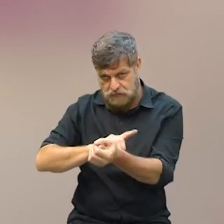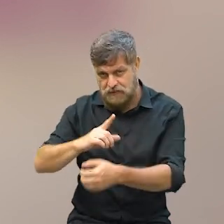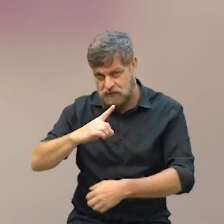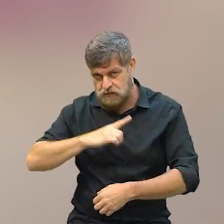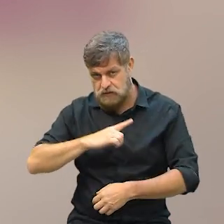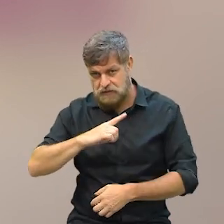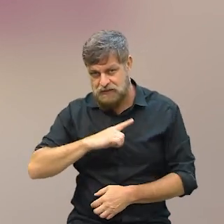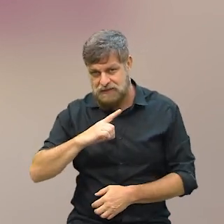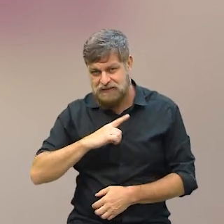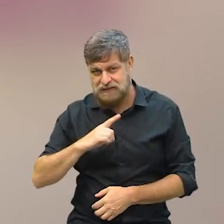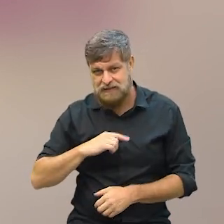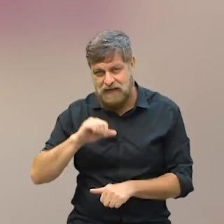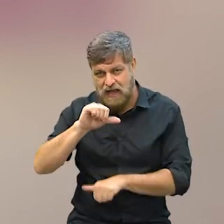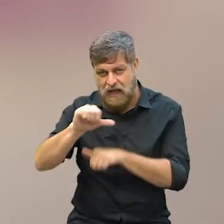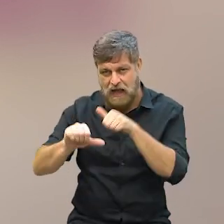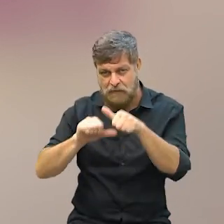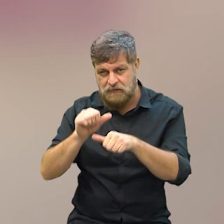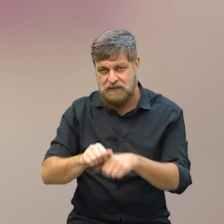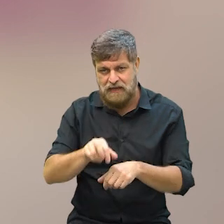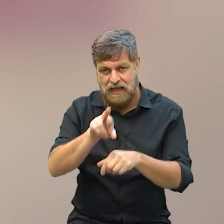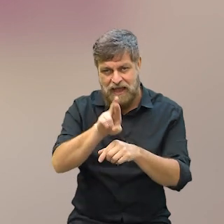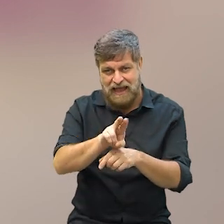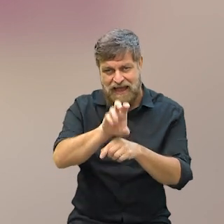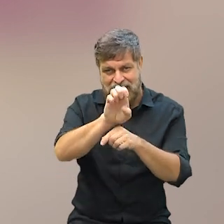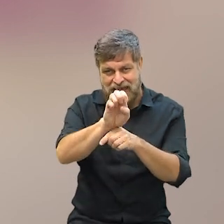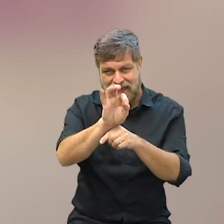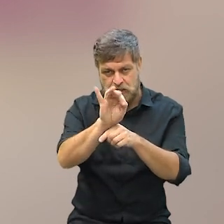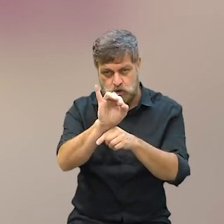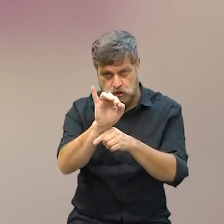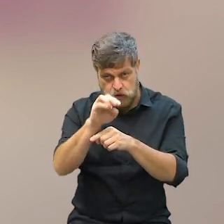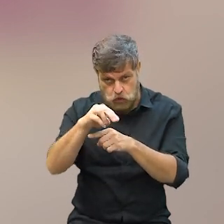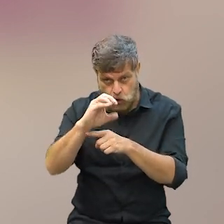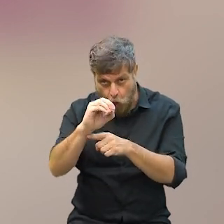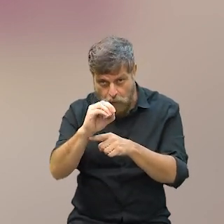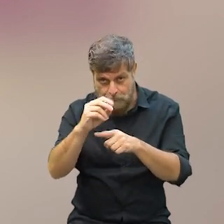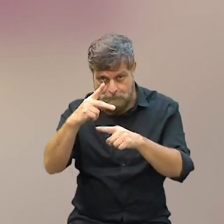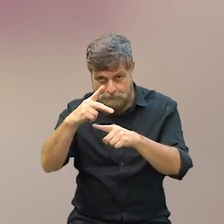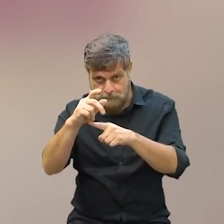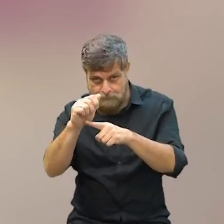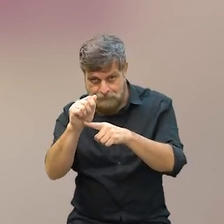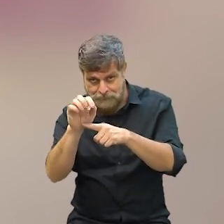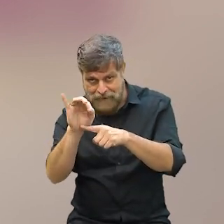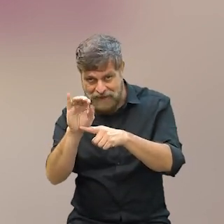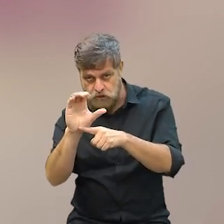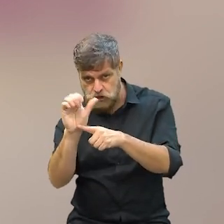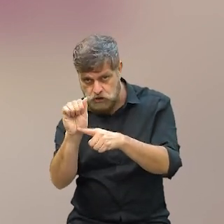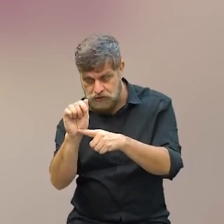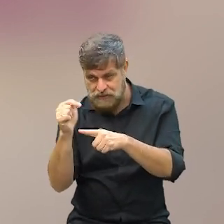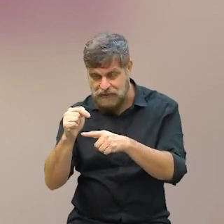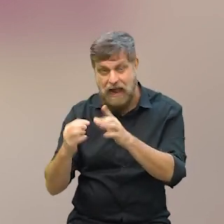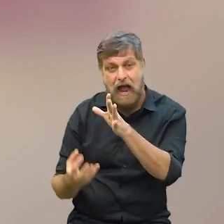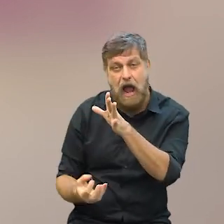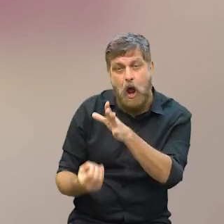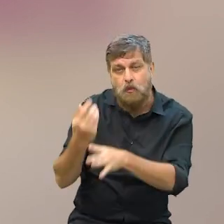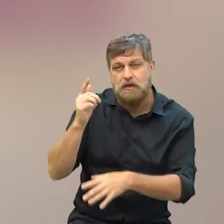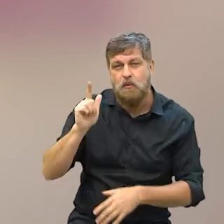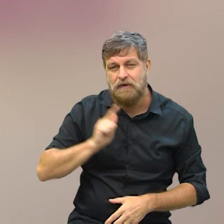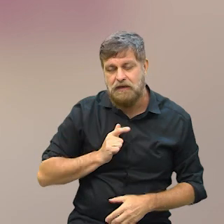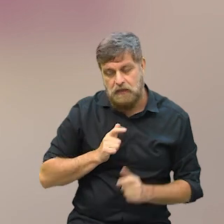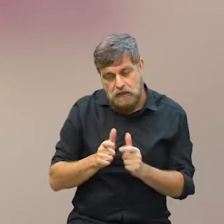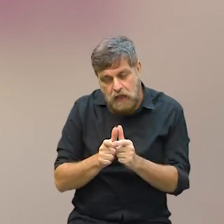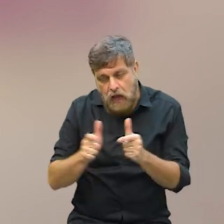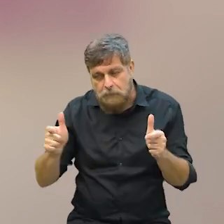você tem alterações que chama retinopatia diabética. E essa retinopatia diabética, ela ocorre,